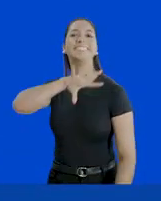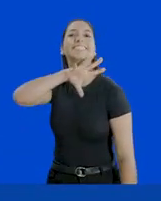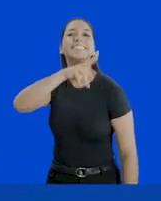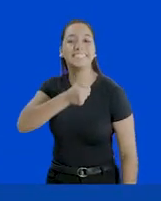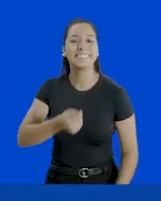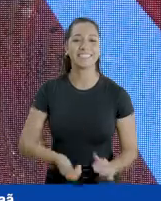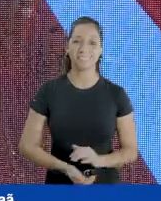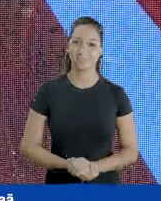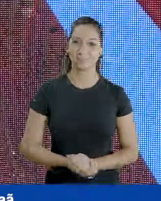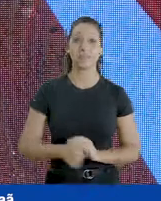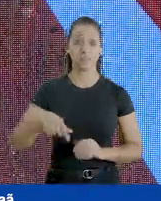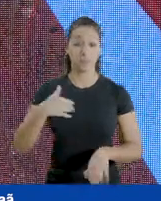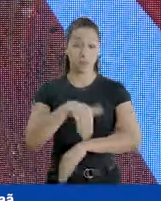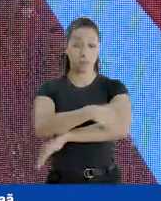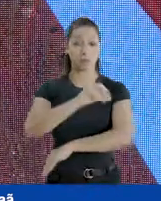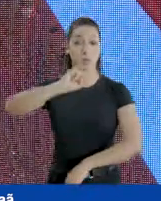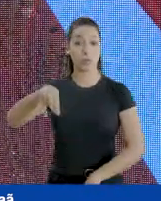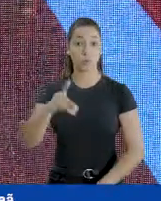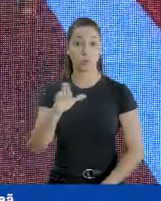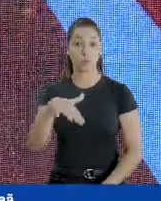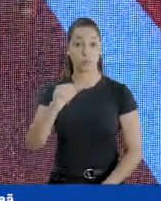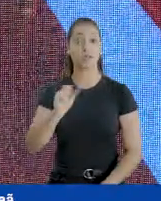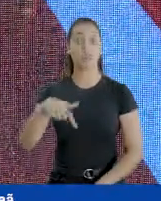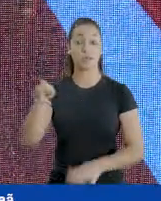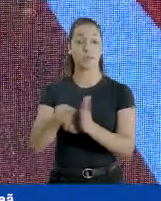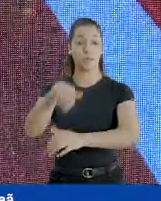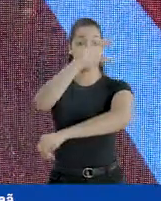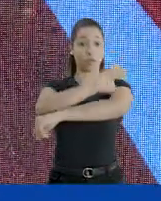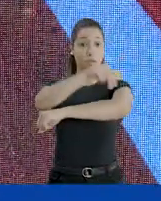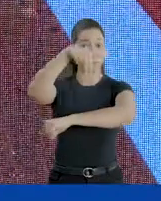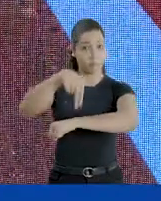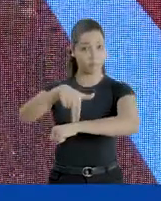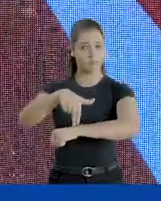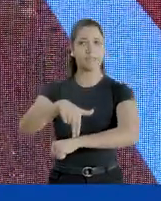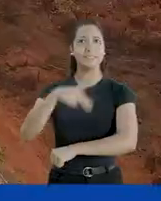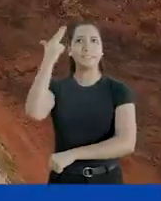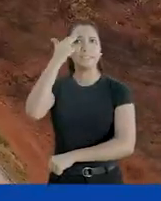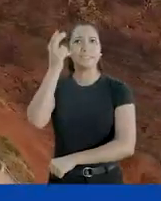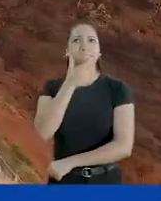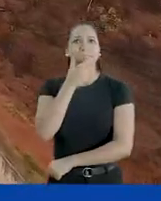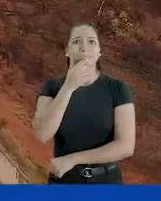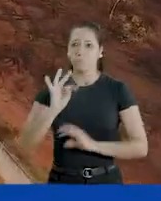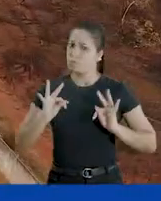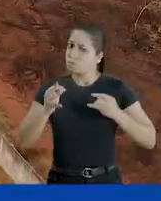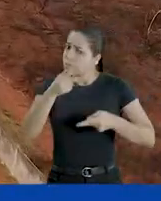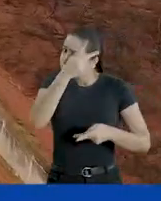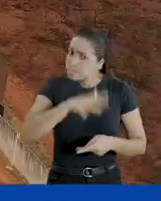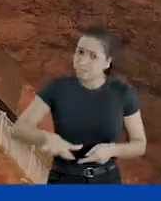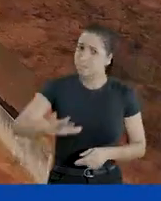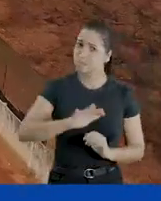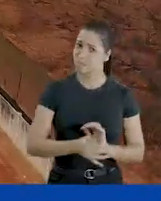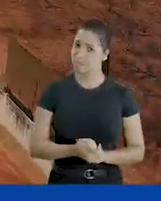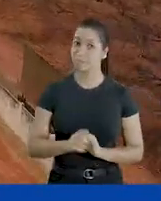Compromisso do Leão. Essa é a Avenida Judéia, a grande região do Canaã. Uma obra tão sonhada por todos.